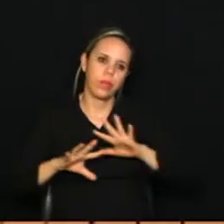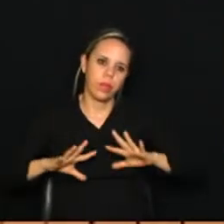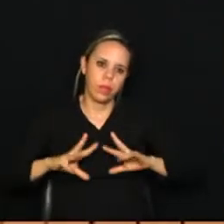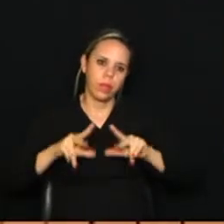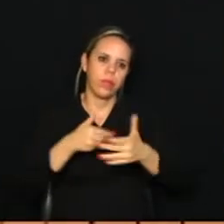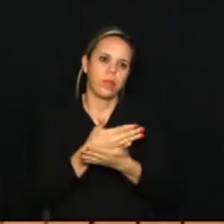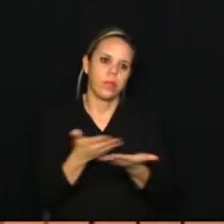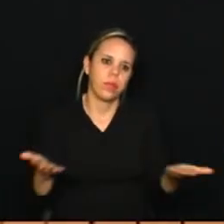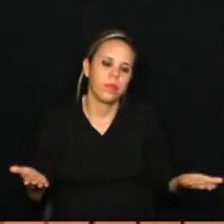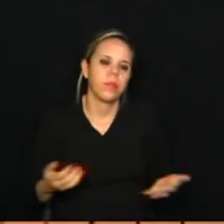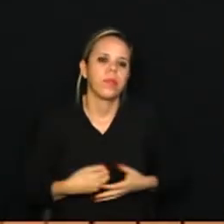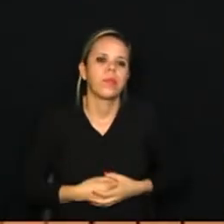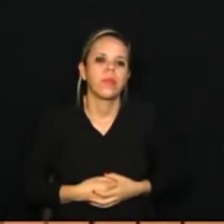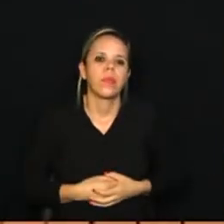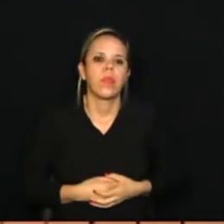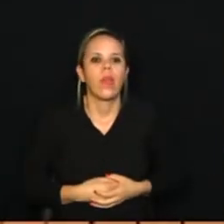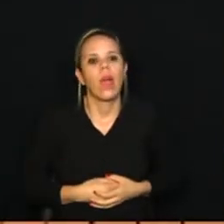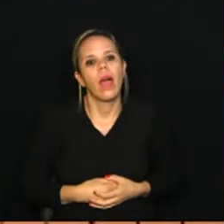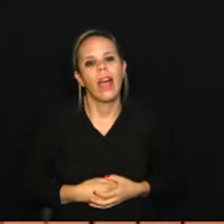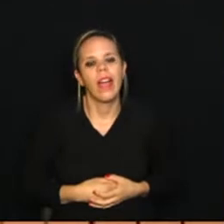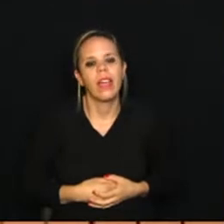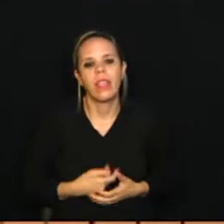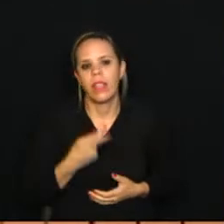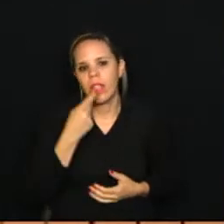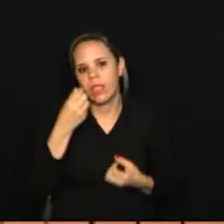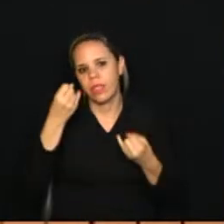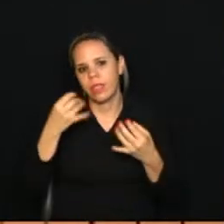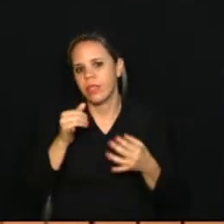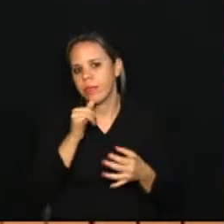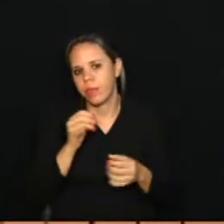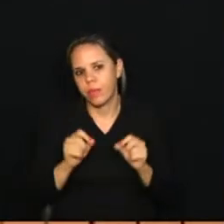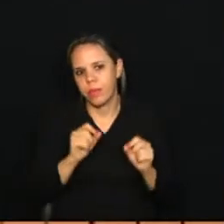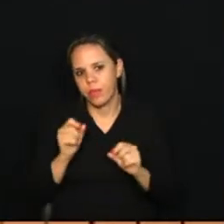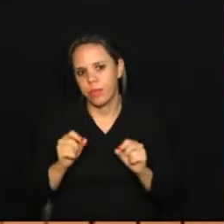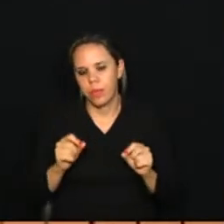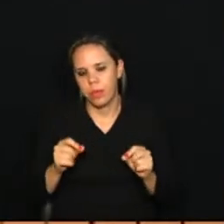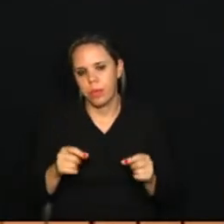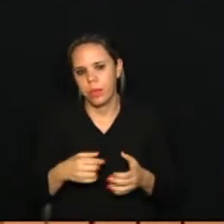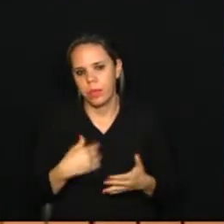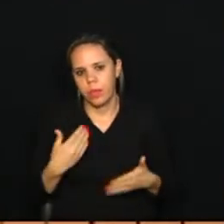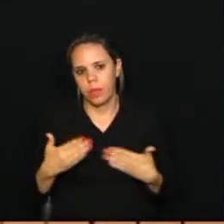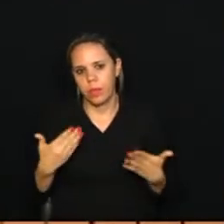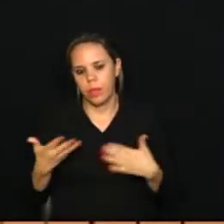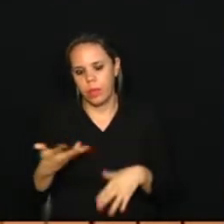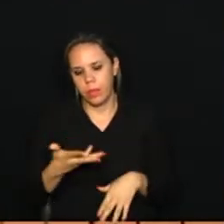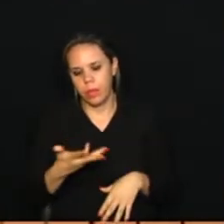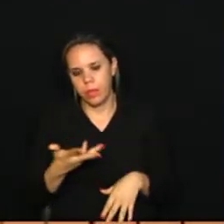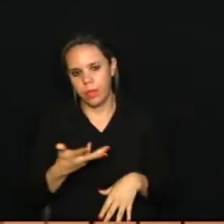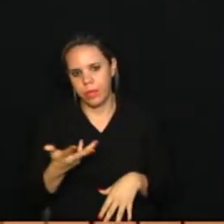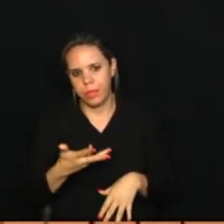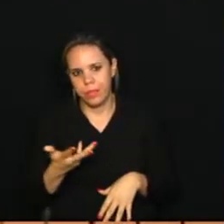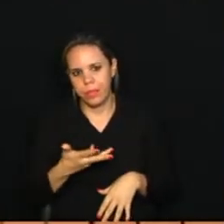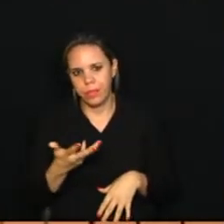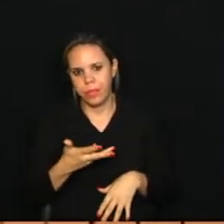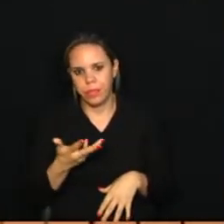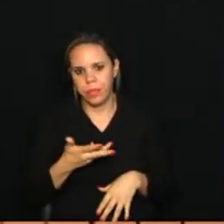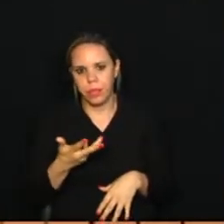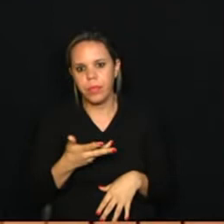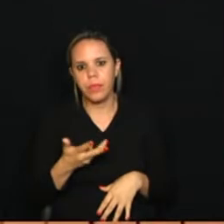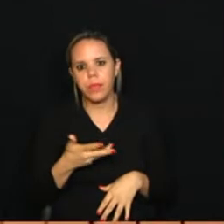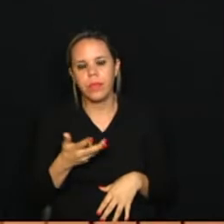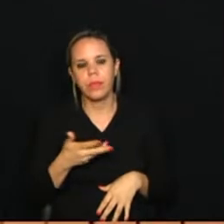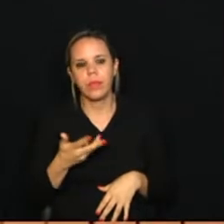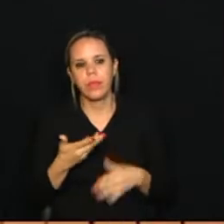né? E falando da situação para agilizar